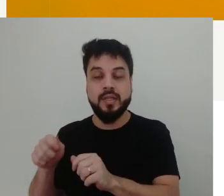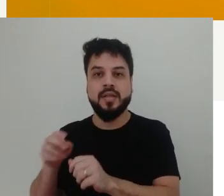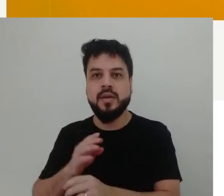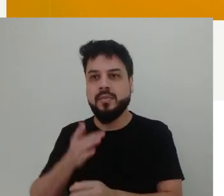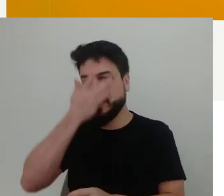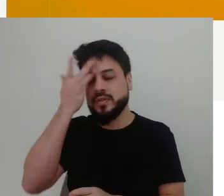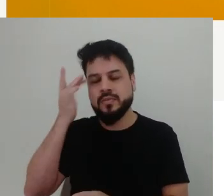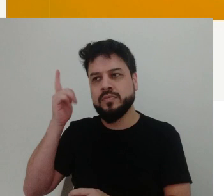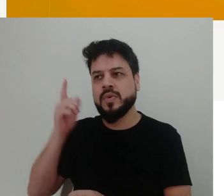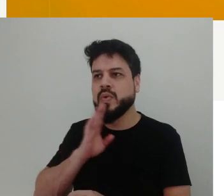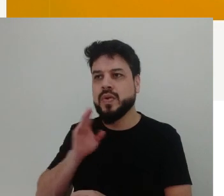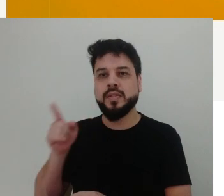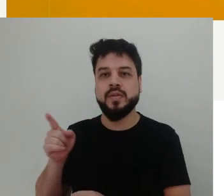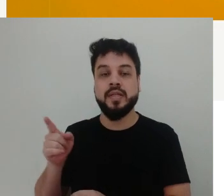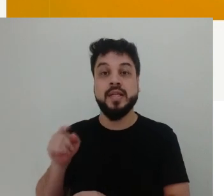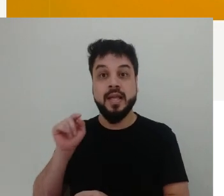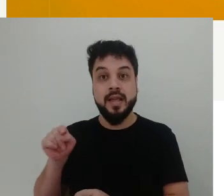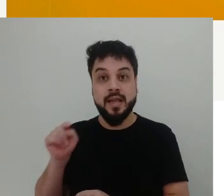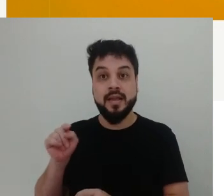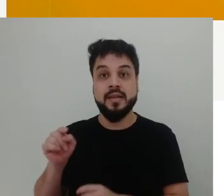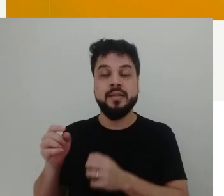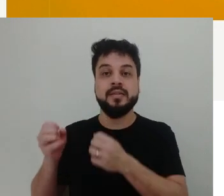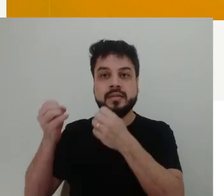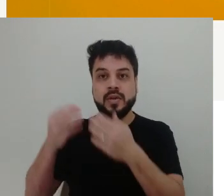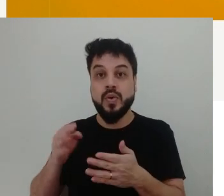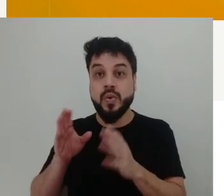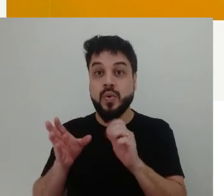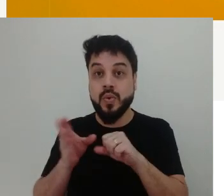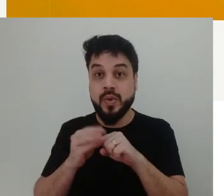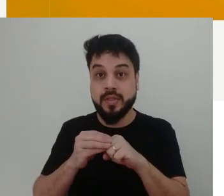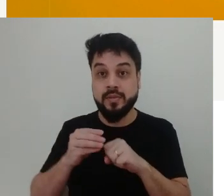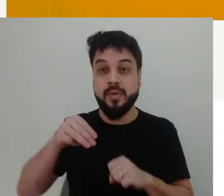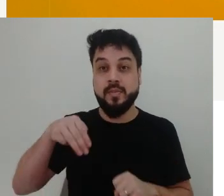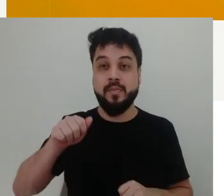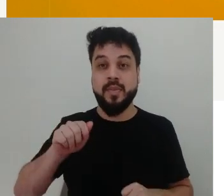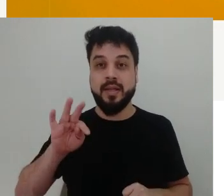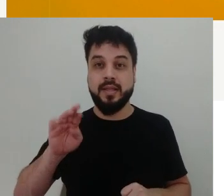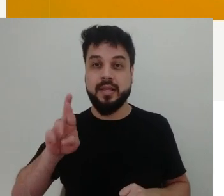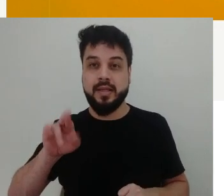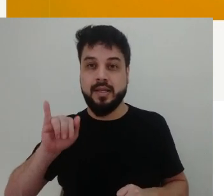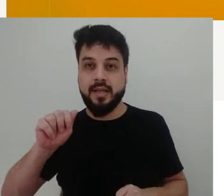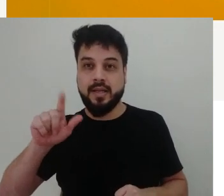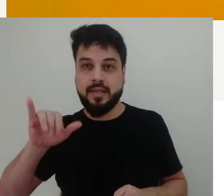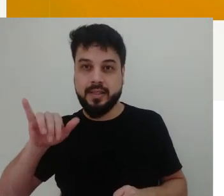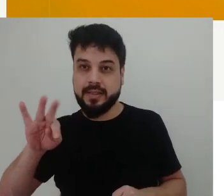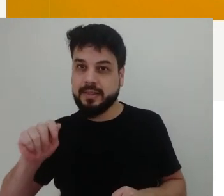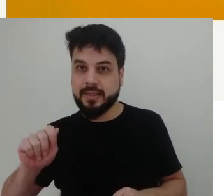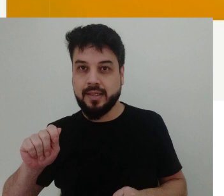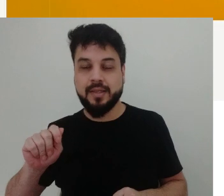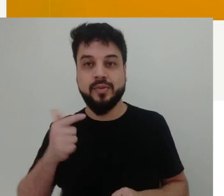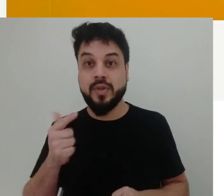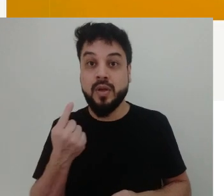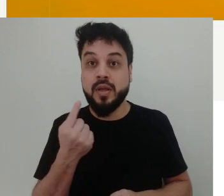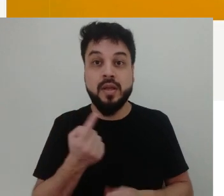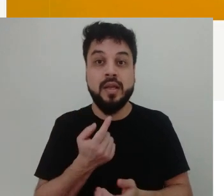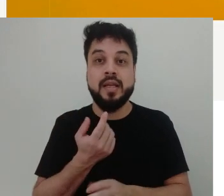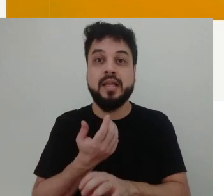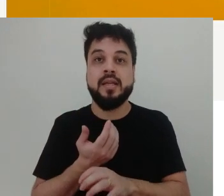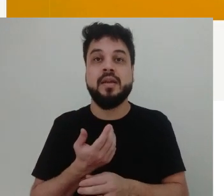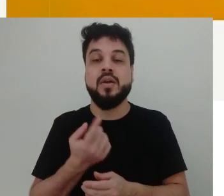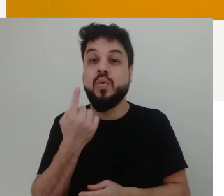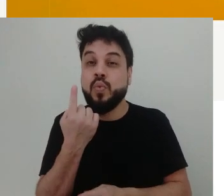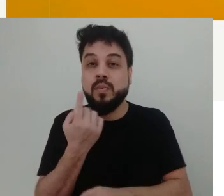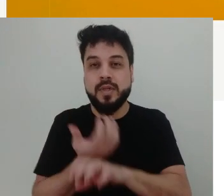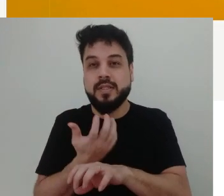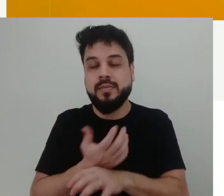aqui até o último minuto do encontro. Muito obrigada a vocês, nossos convidados, nossas convidadas muito